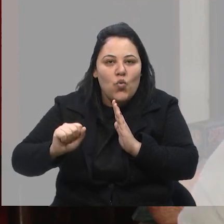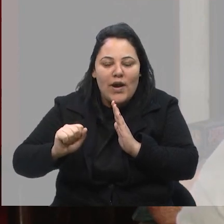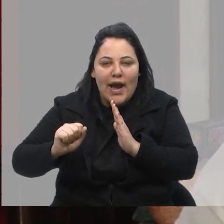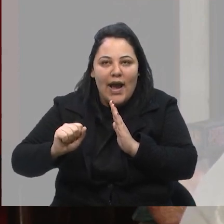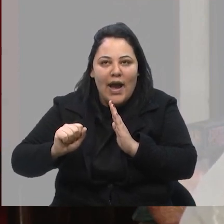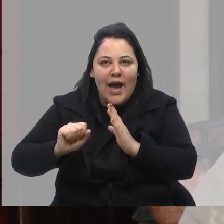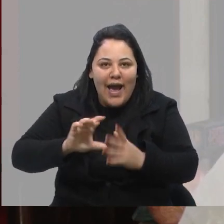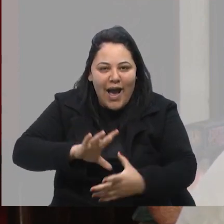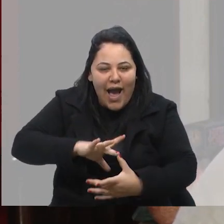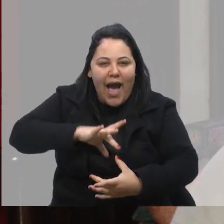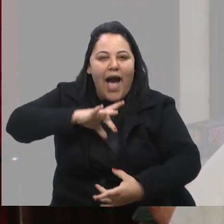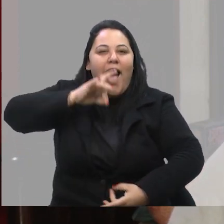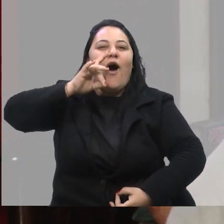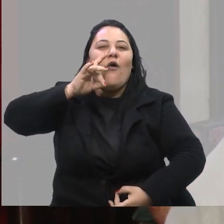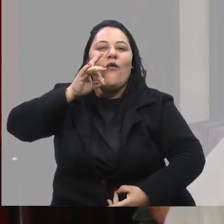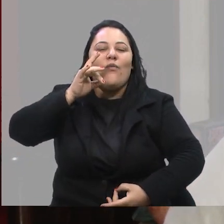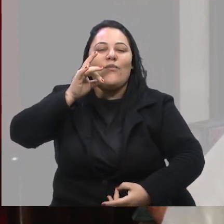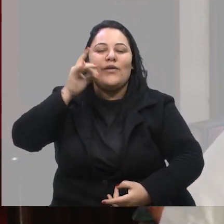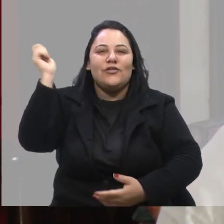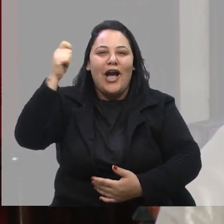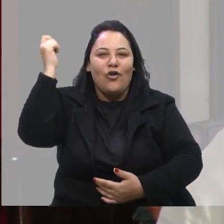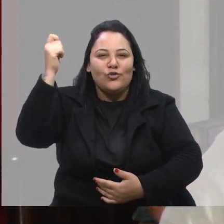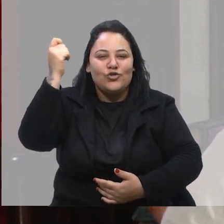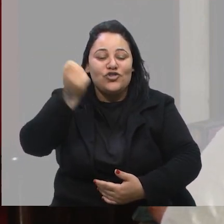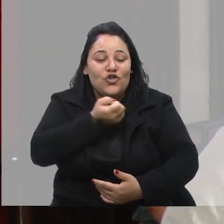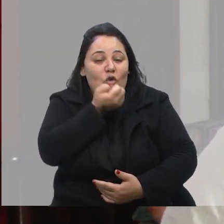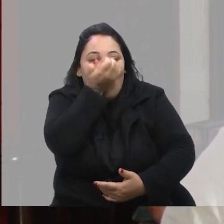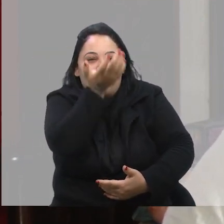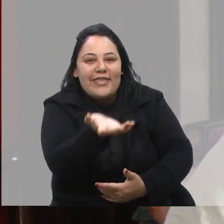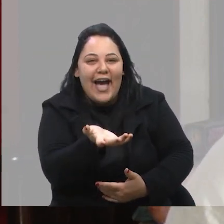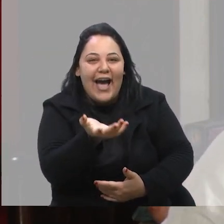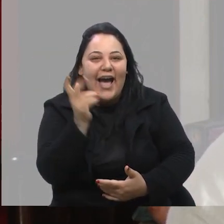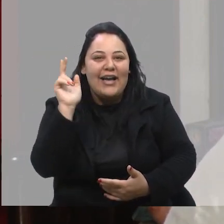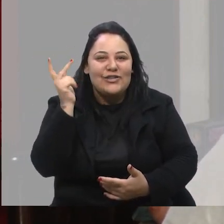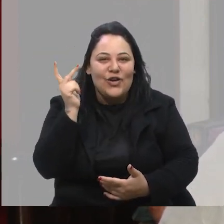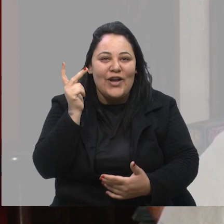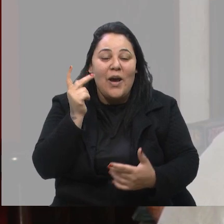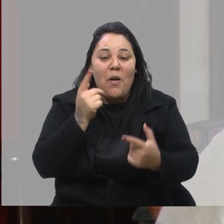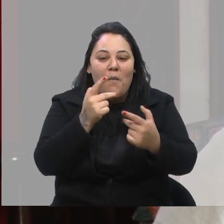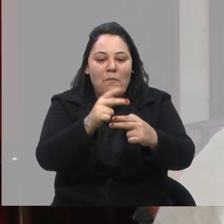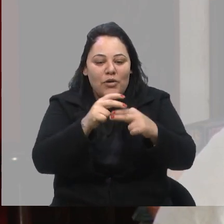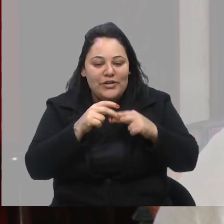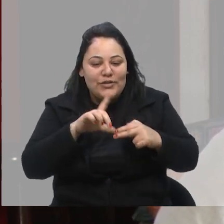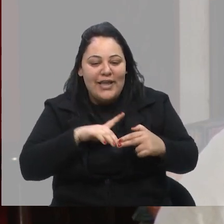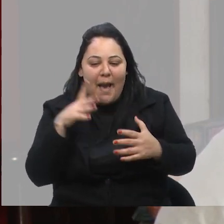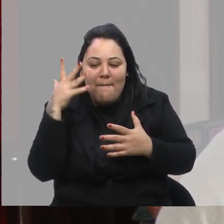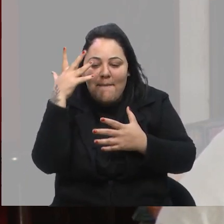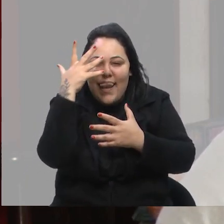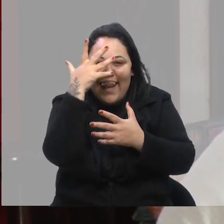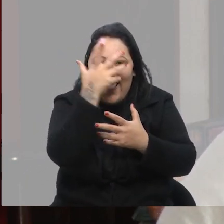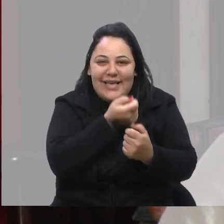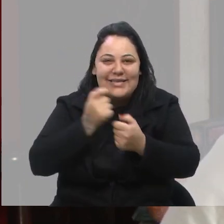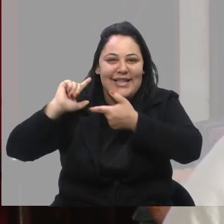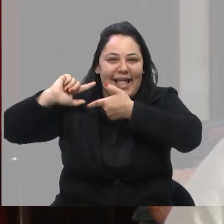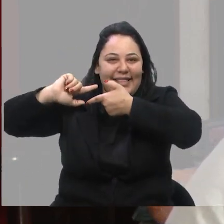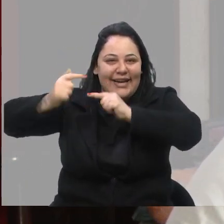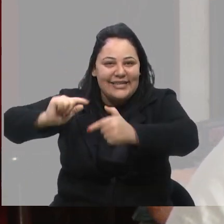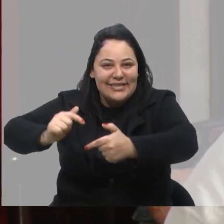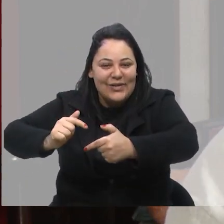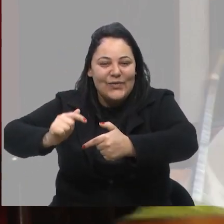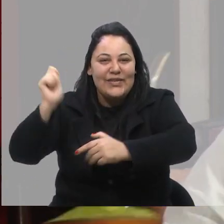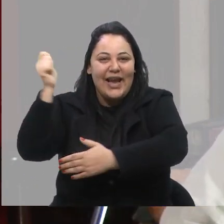gaúcho, a essência de contar aquilo que a gente precisa, e é aí onde mora a beleza do nativismo. Porque o nativismo ele pode